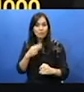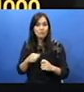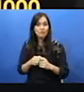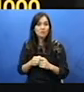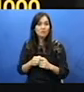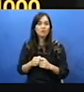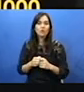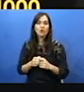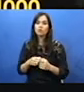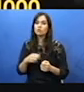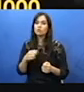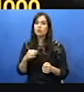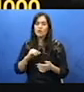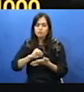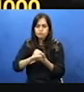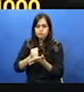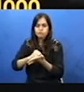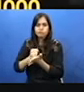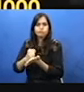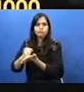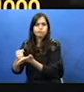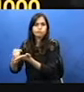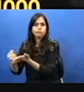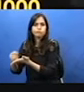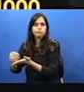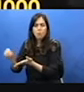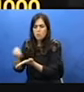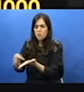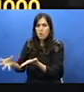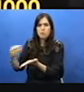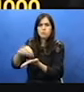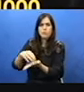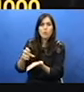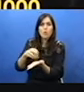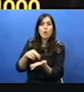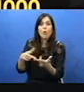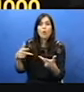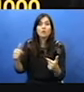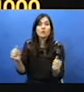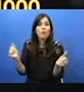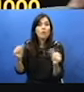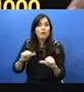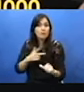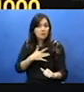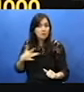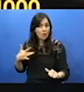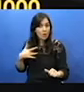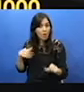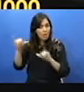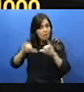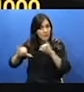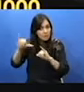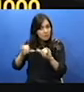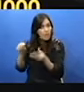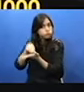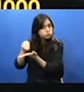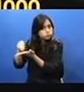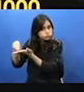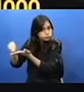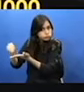processado, adicionando-se a ele várias substâncias tóxicas que causam dependência. Tá? Em um único cigarro